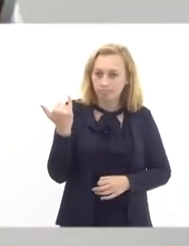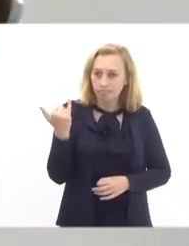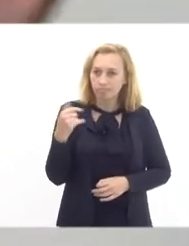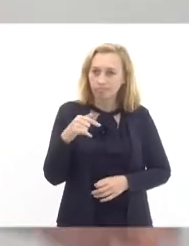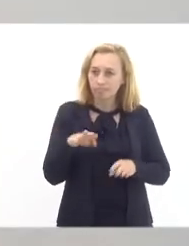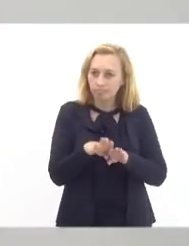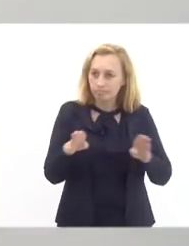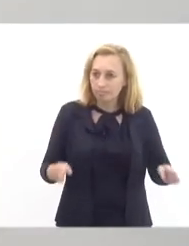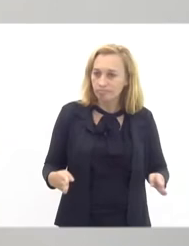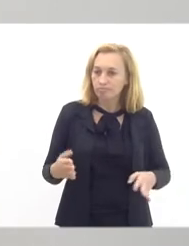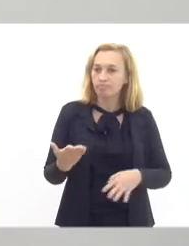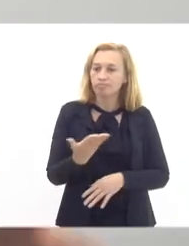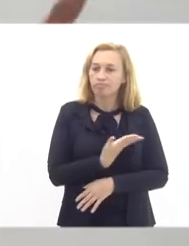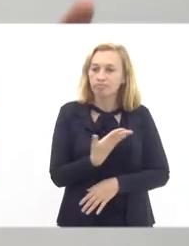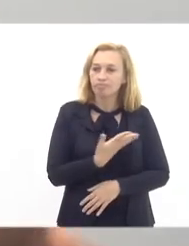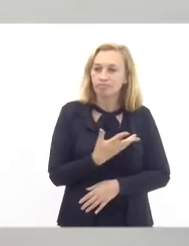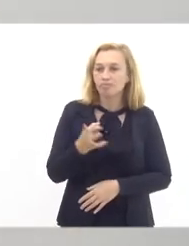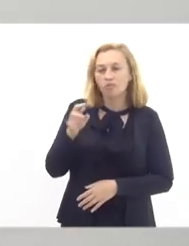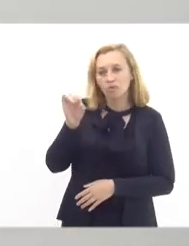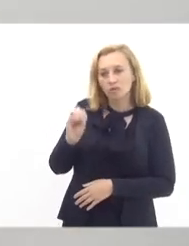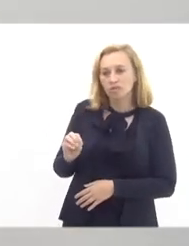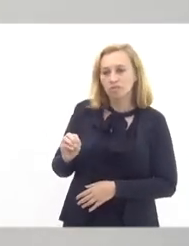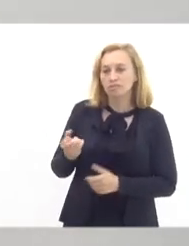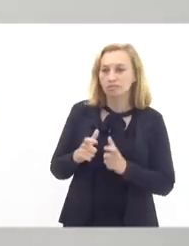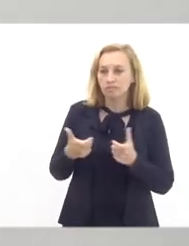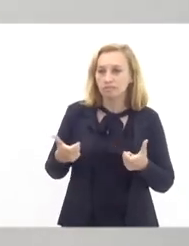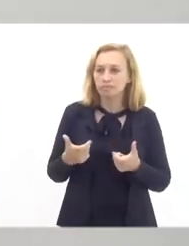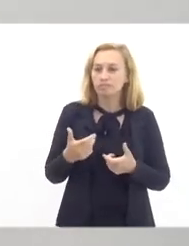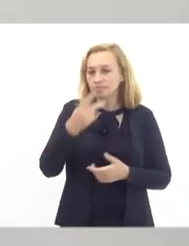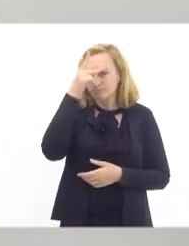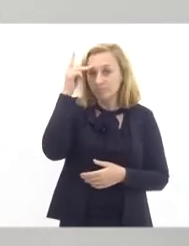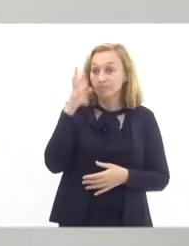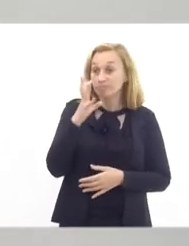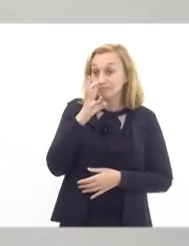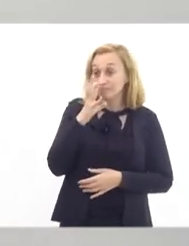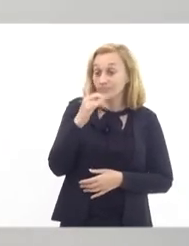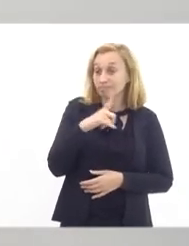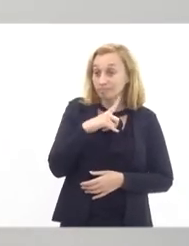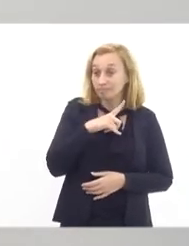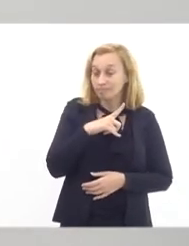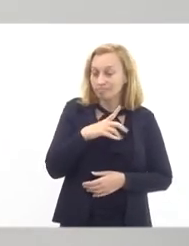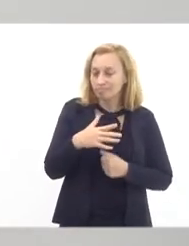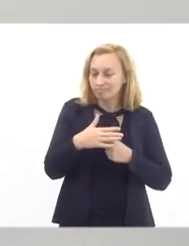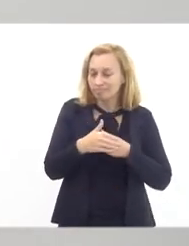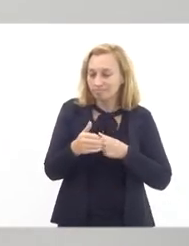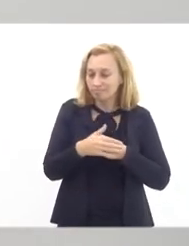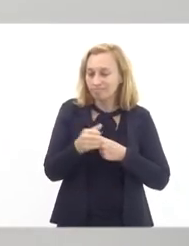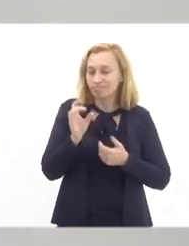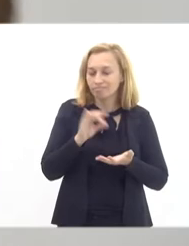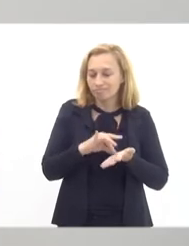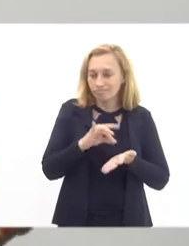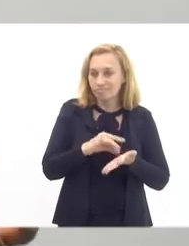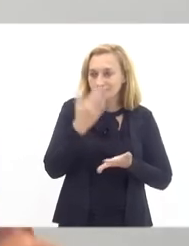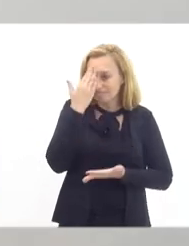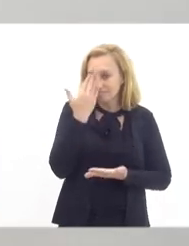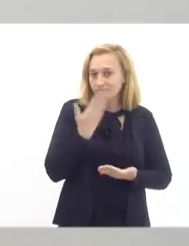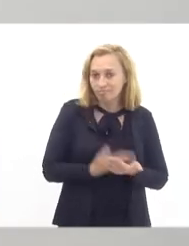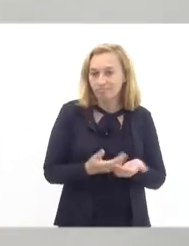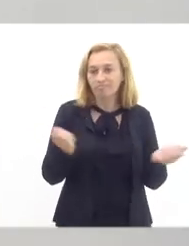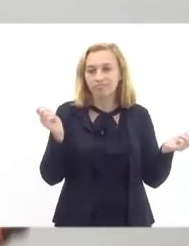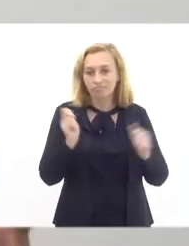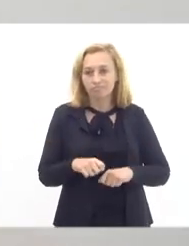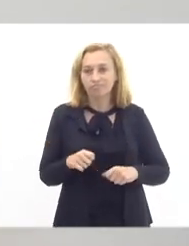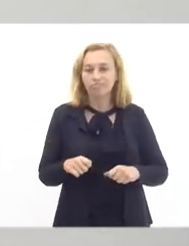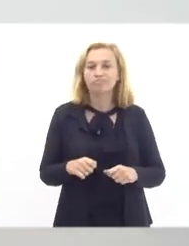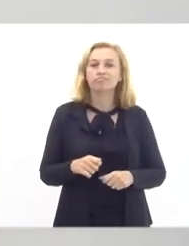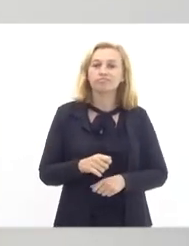mesa, um grande amigo, Romário Reis, a Cleise Campos, pessoas que eu tenho admiração, afeto, de verdade, e acredito na capacidade,